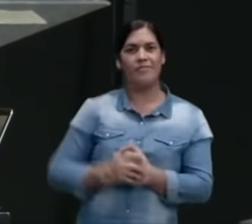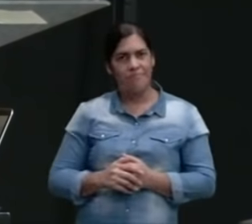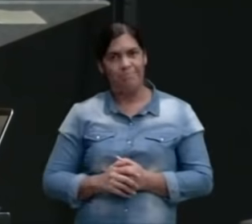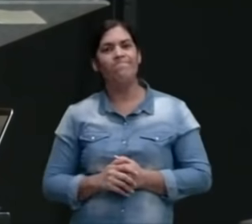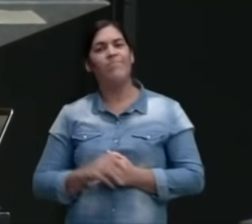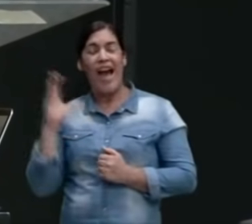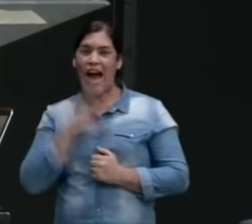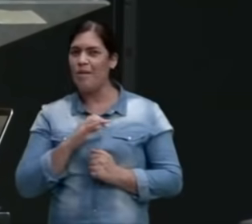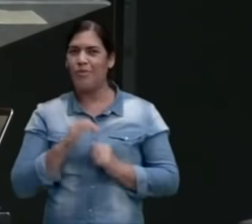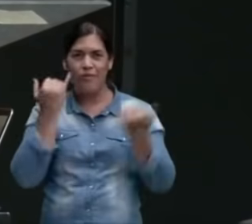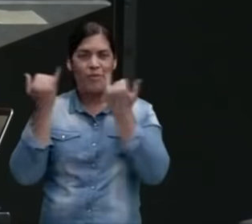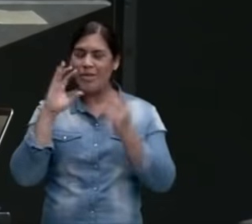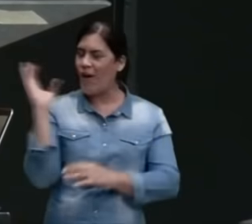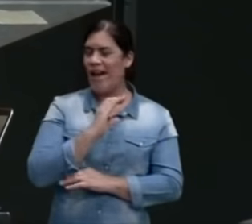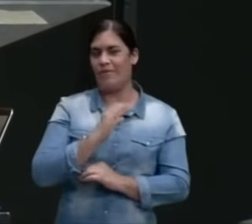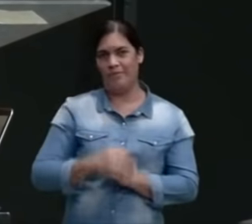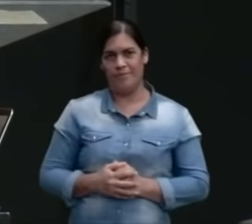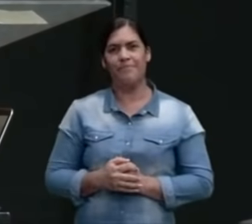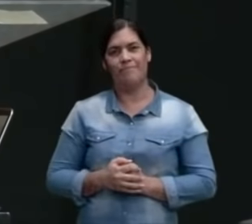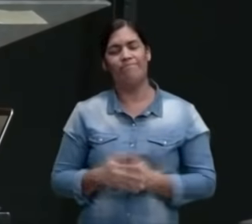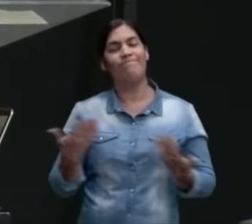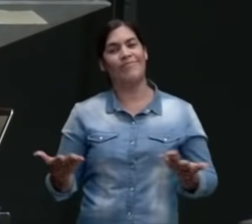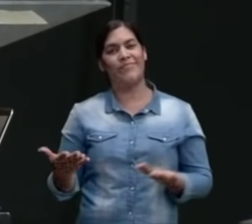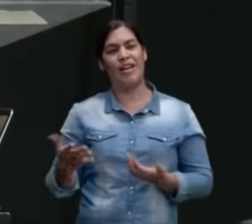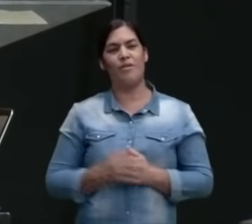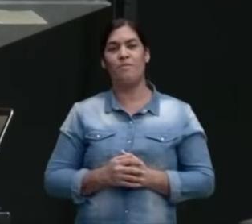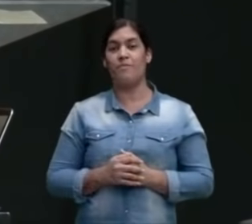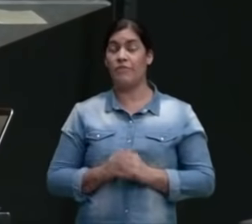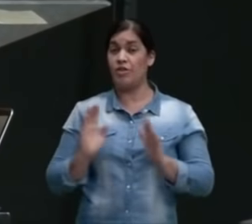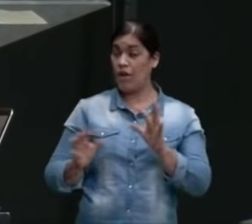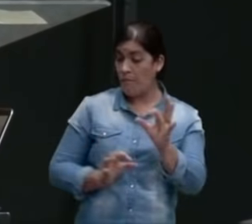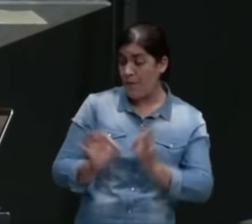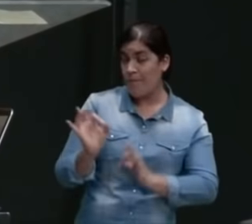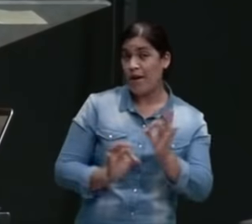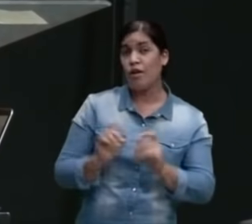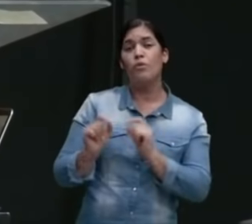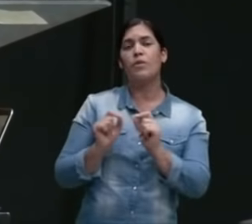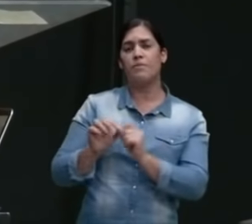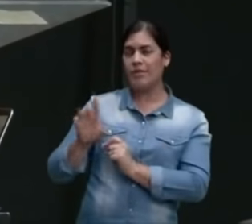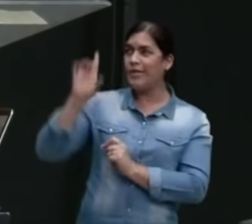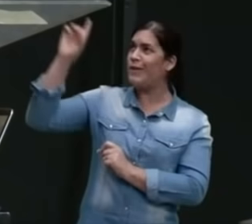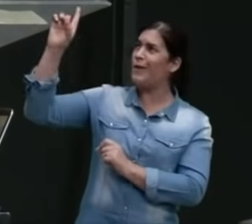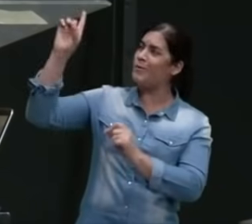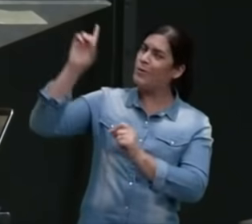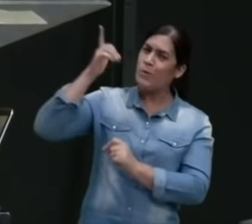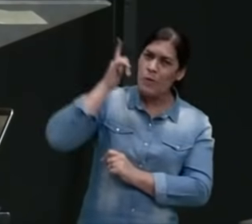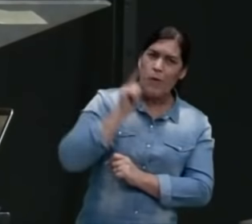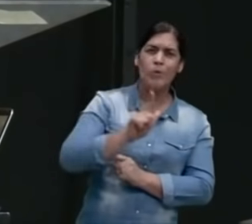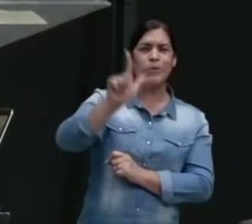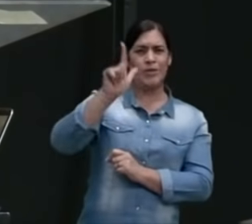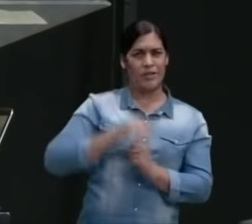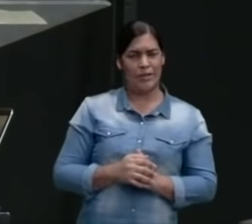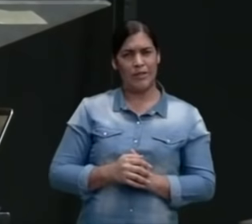extraordinária. Então, o cenário já está sendo preparado para que Deus alcance, e Deus, ele